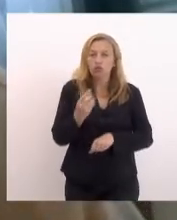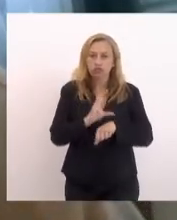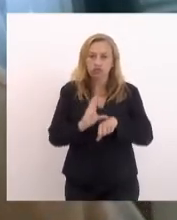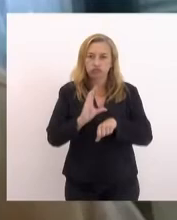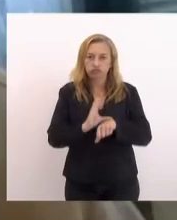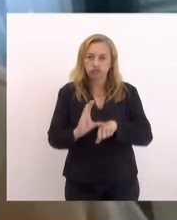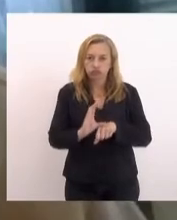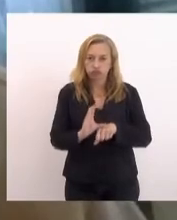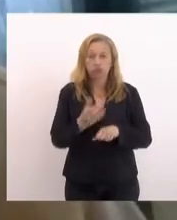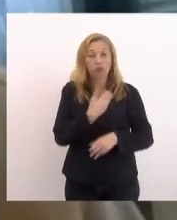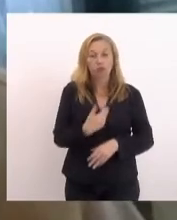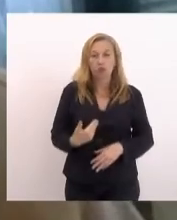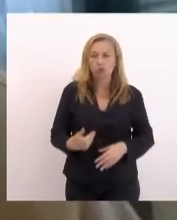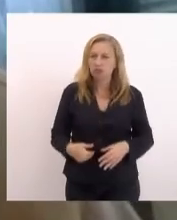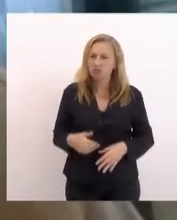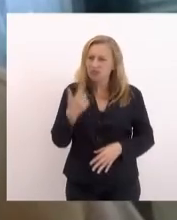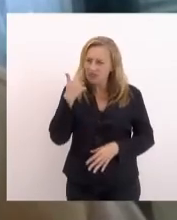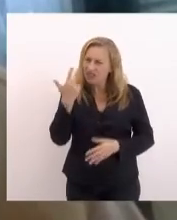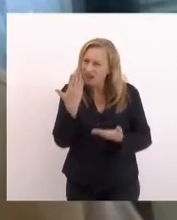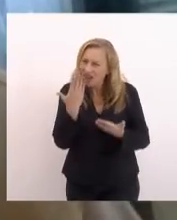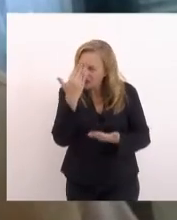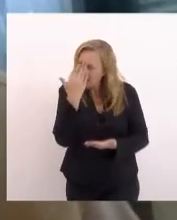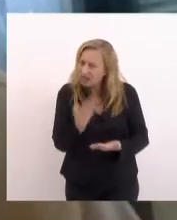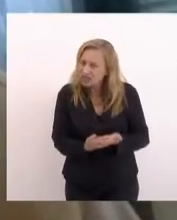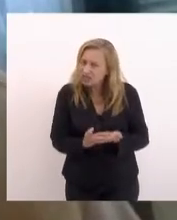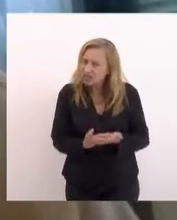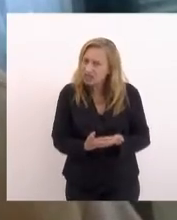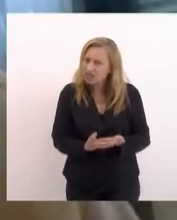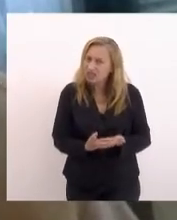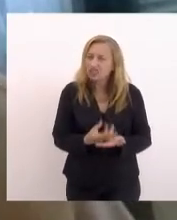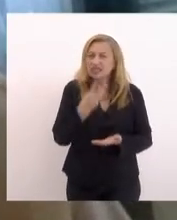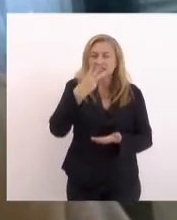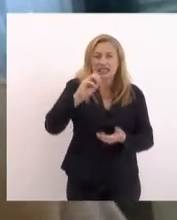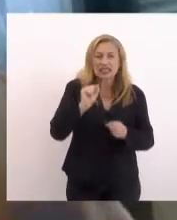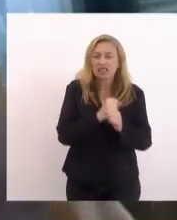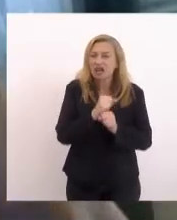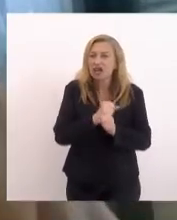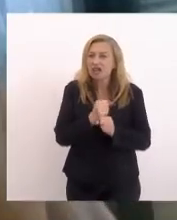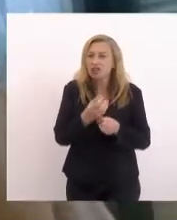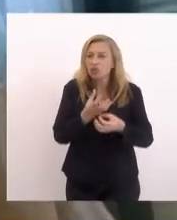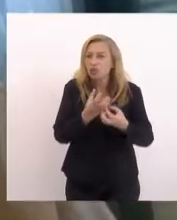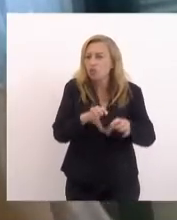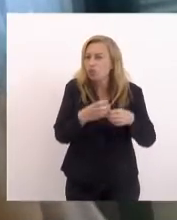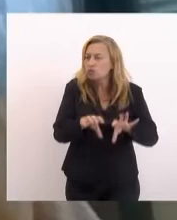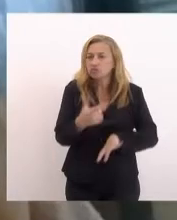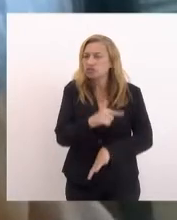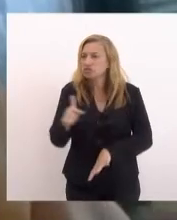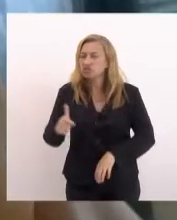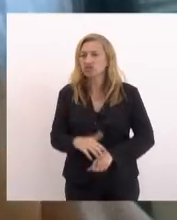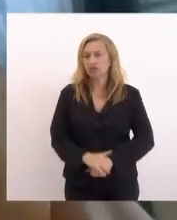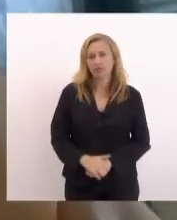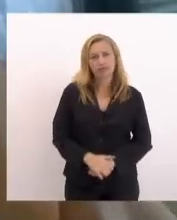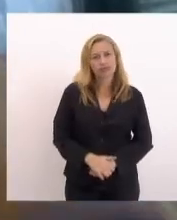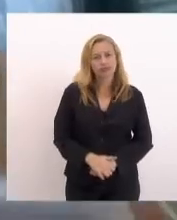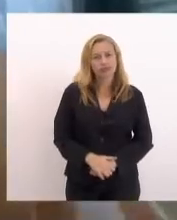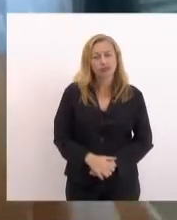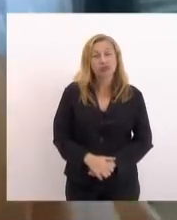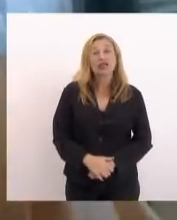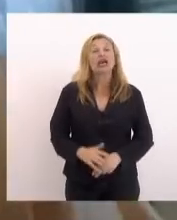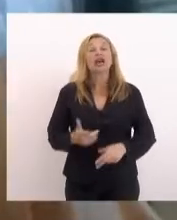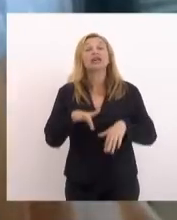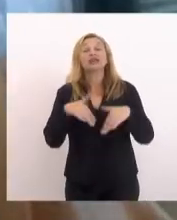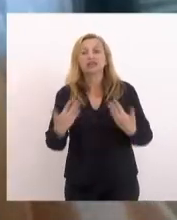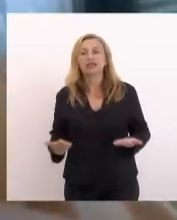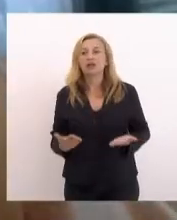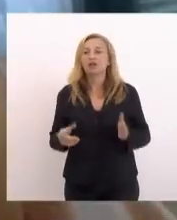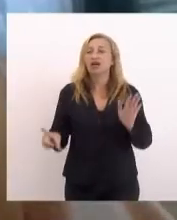público. Você acredita nisso? 30 anos sem concurso. Eram três órgãos enfraquecidos. Então, na mesma lei